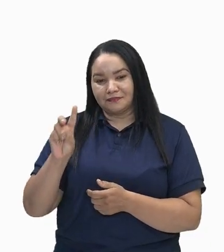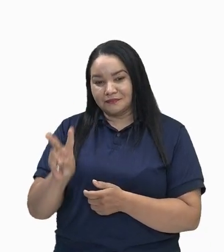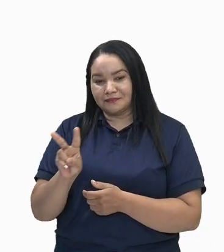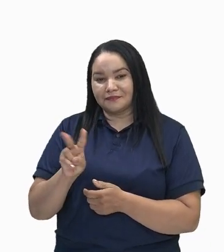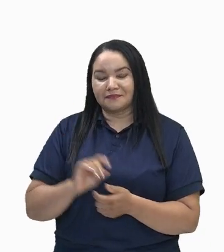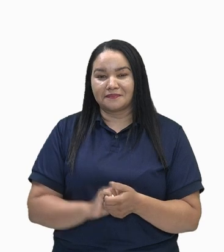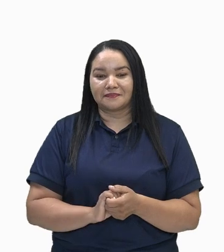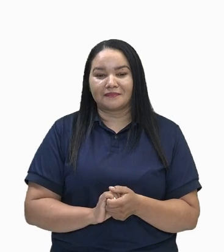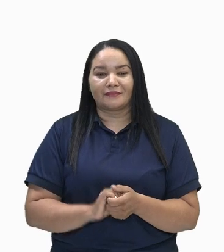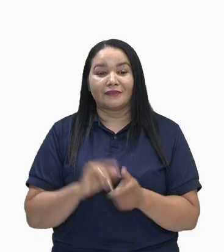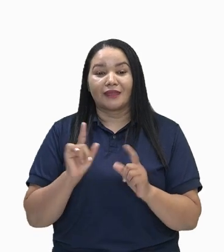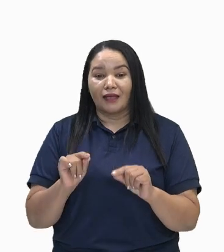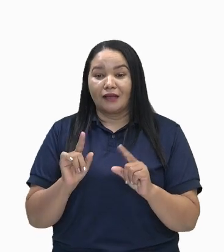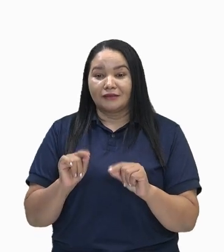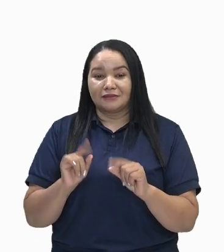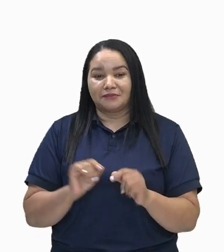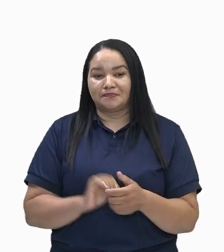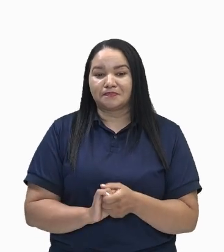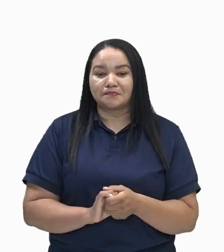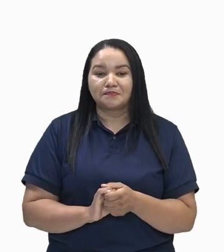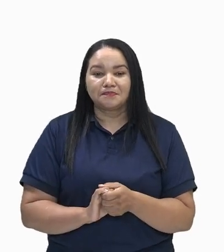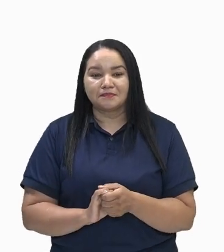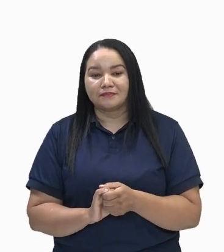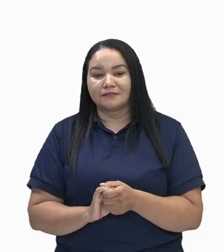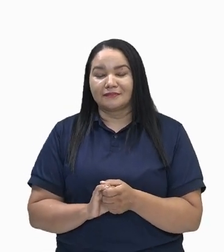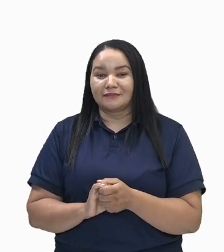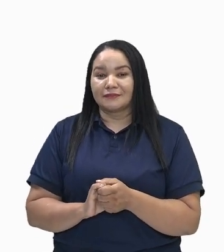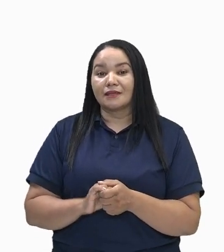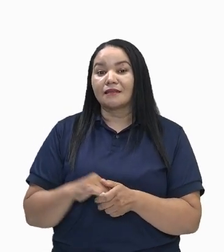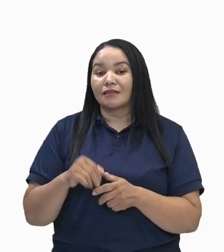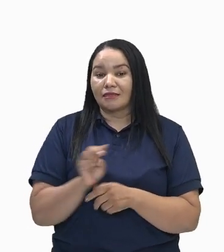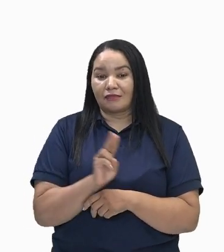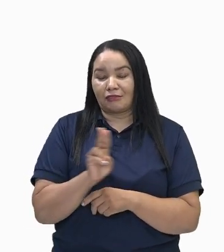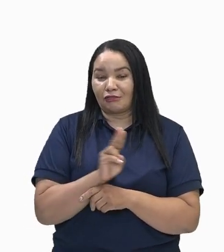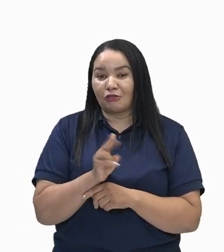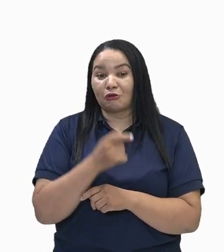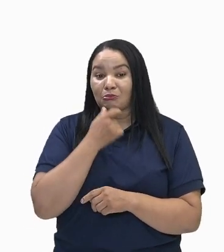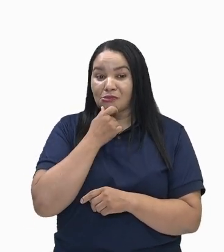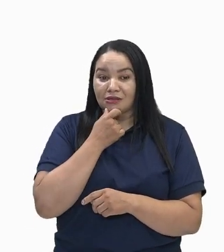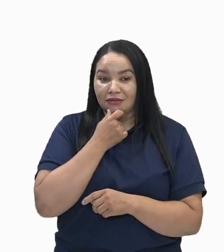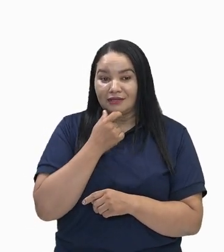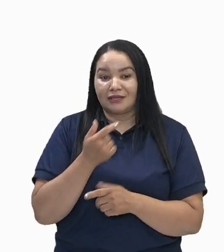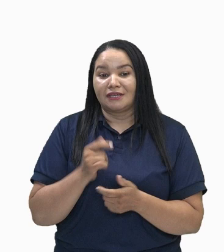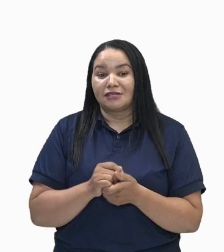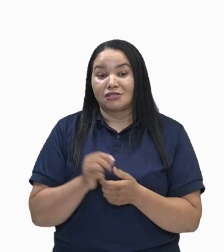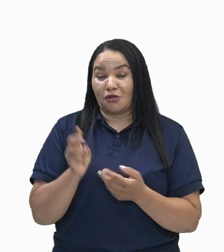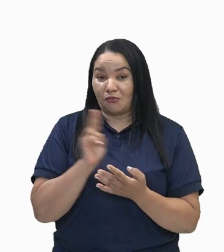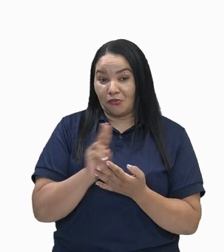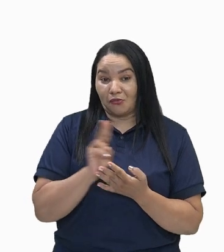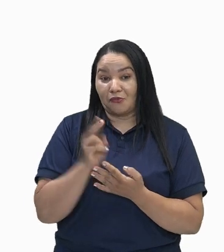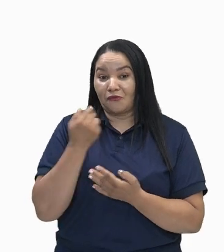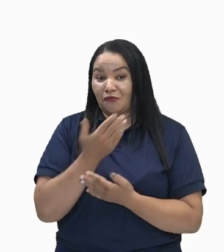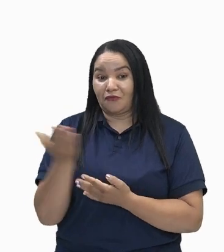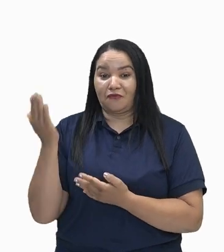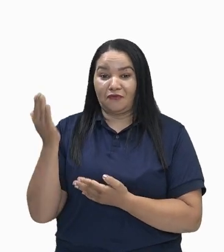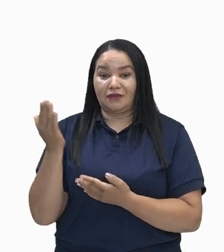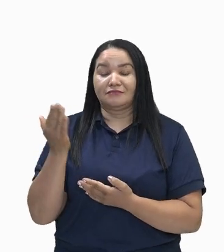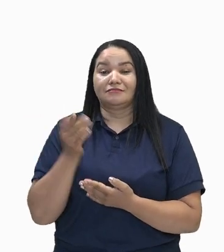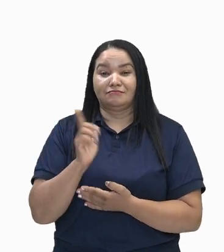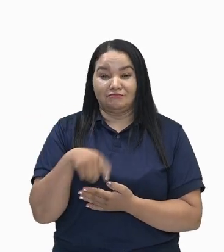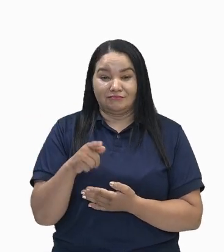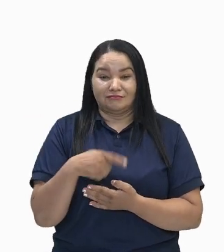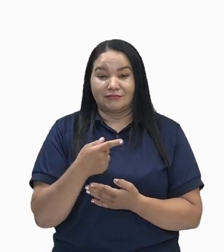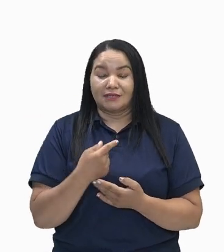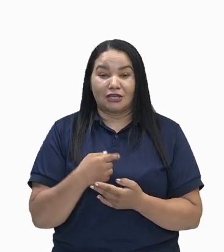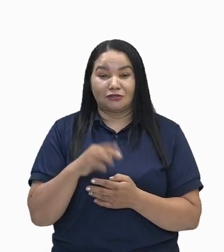HPV? O HPV vem da sigla em inglês, né? Papilomavírus humano, e é